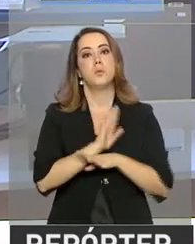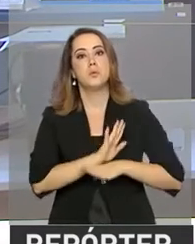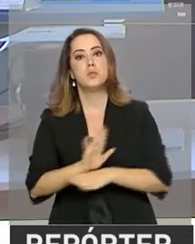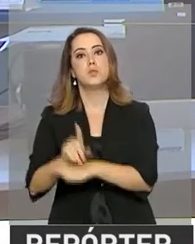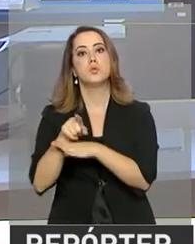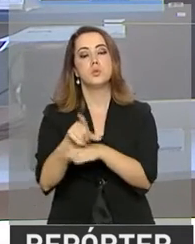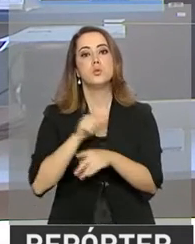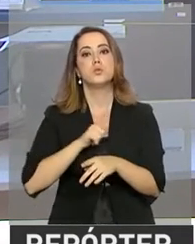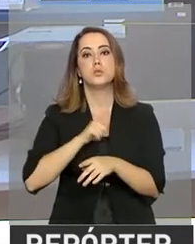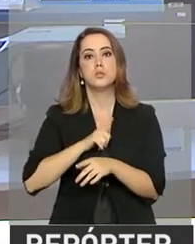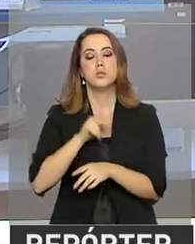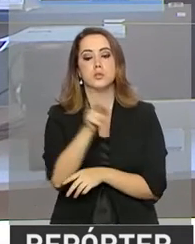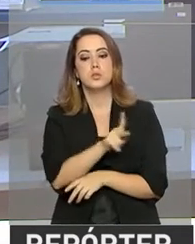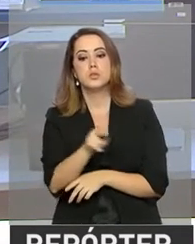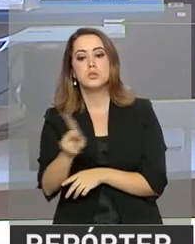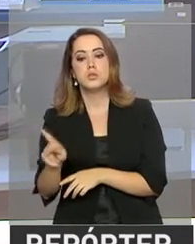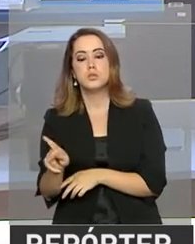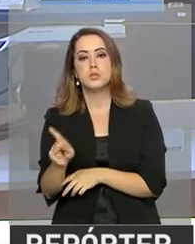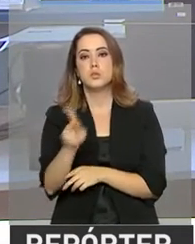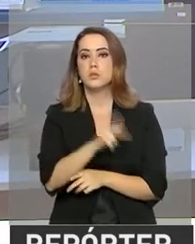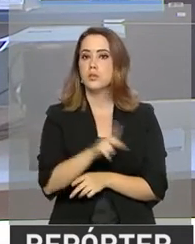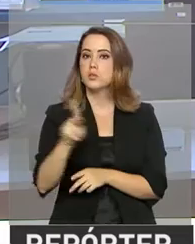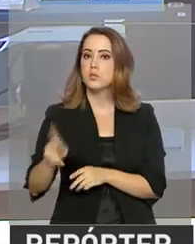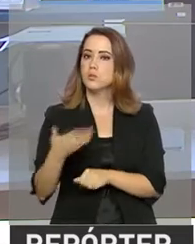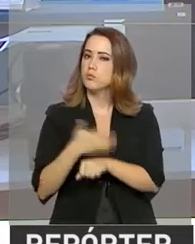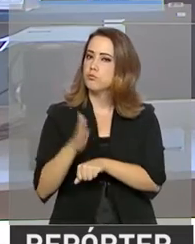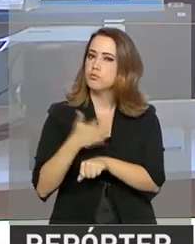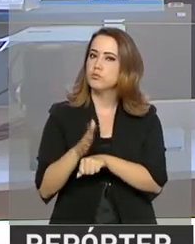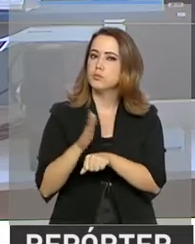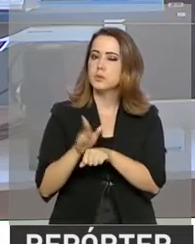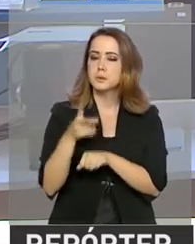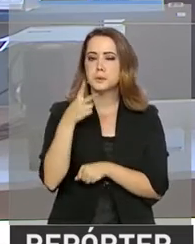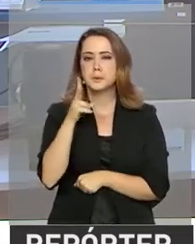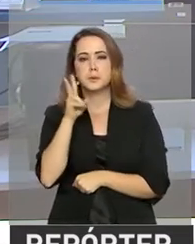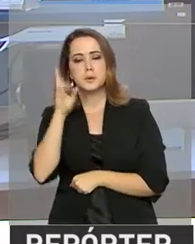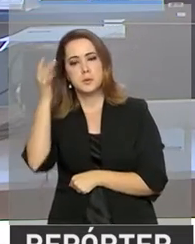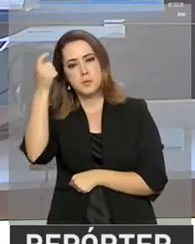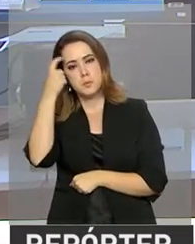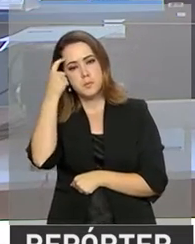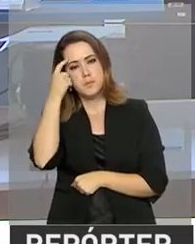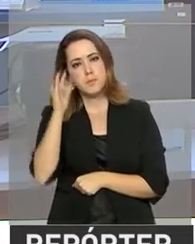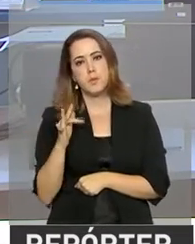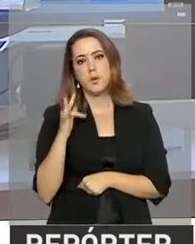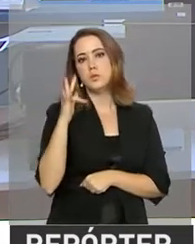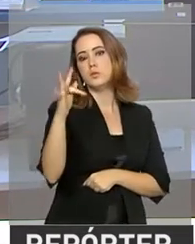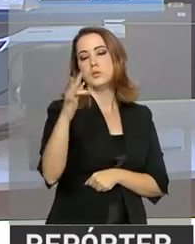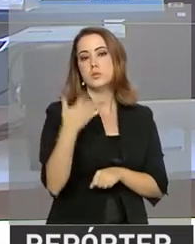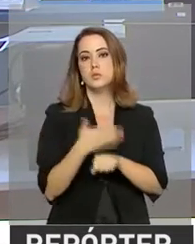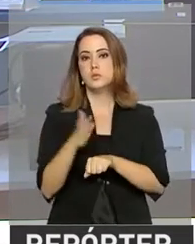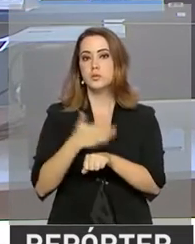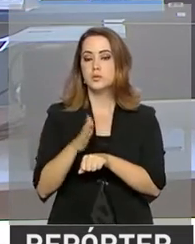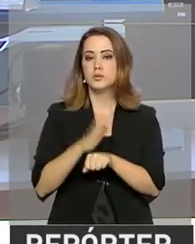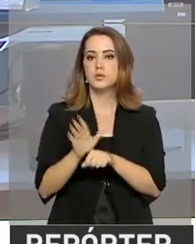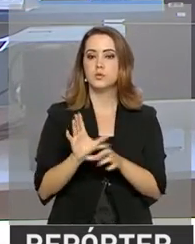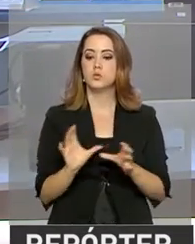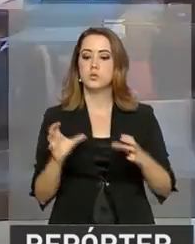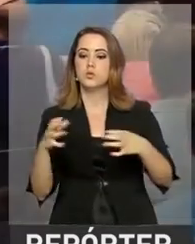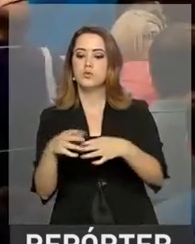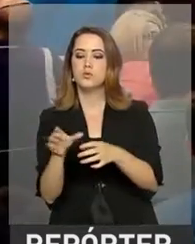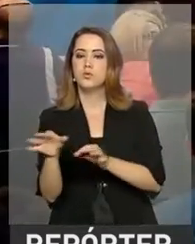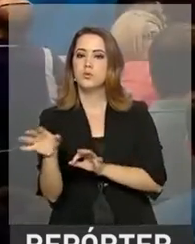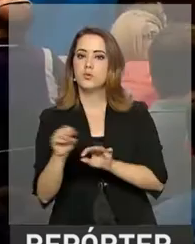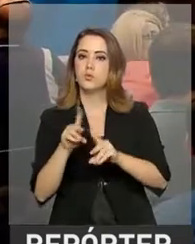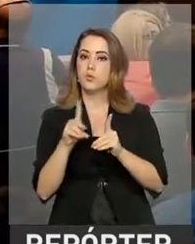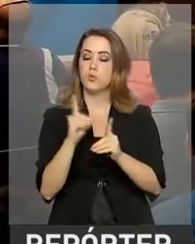lá estão os treinadores. E pensando nos futuros treinadores olímpicos e paralímpicos, foi organizado um encontro só para eles.